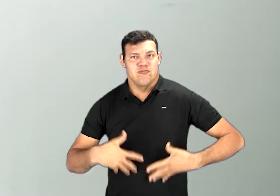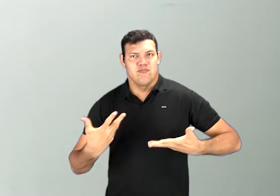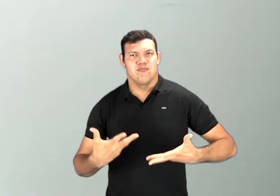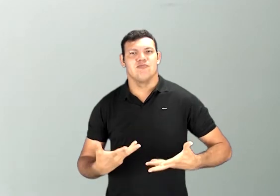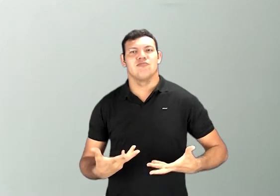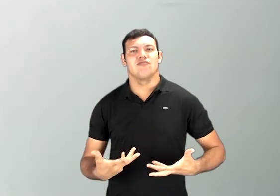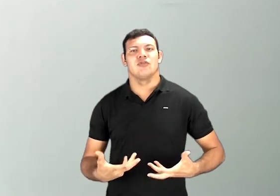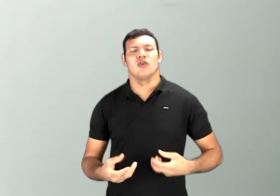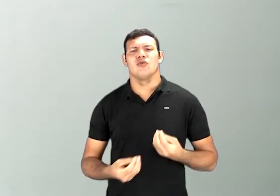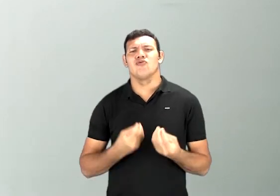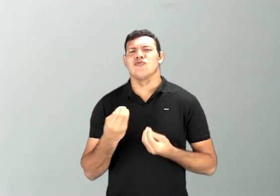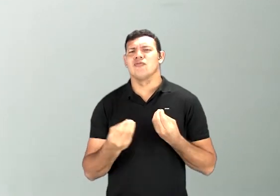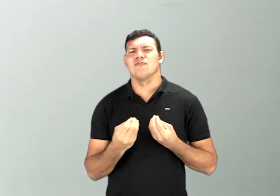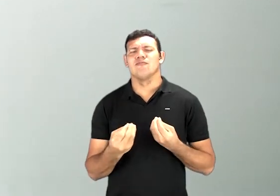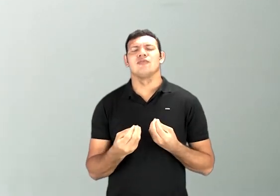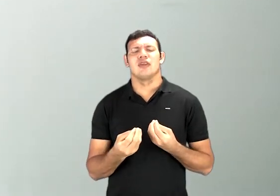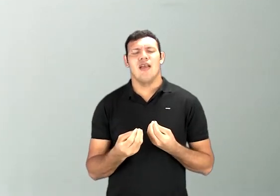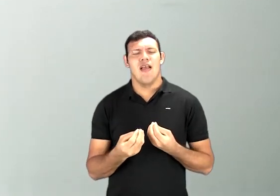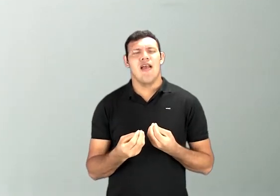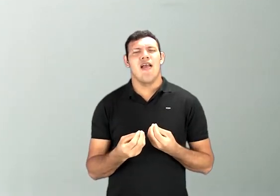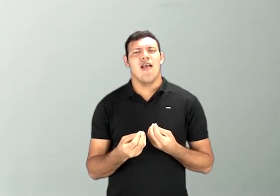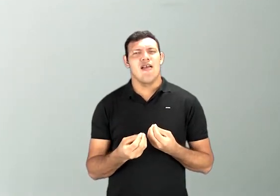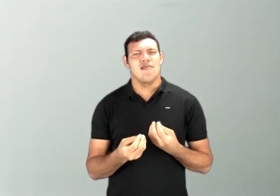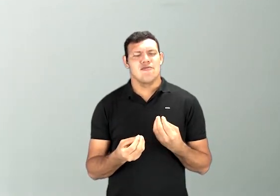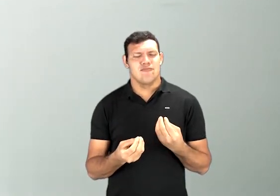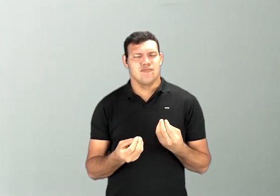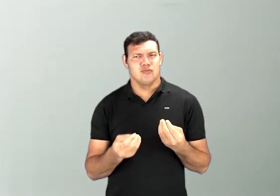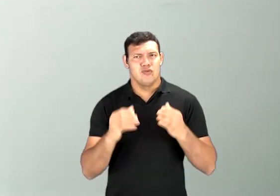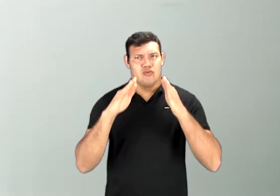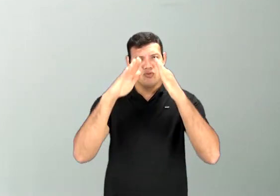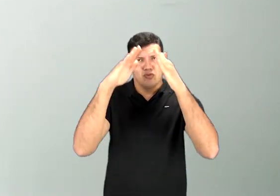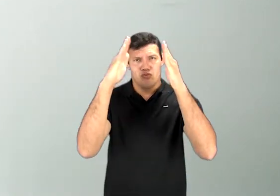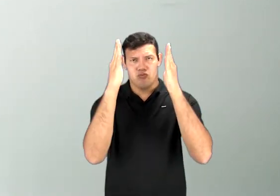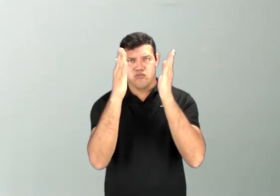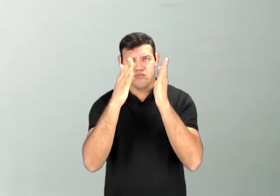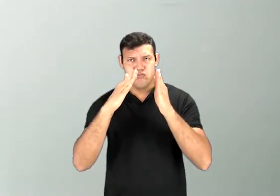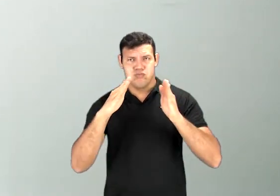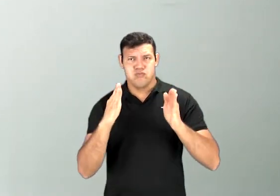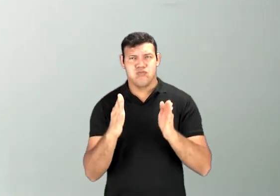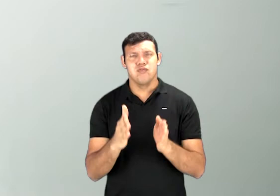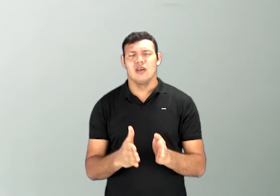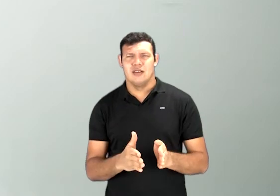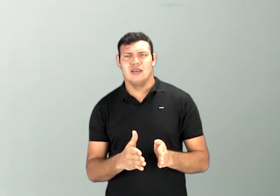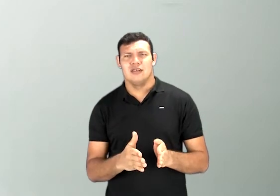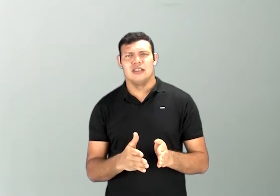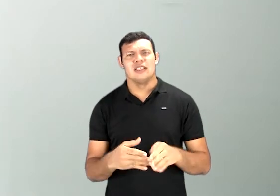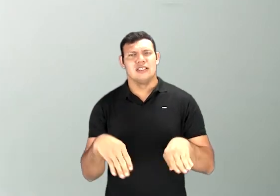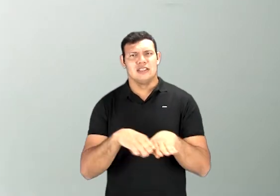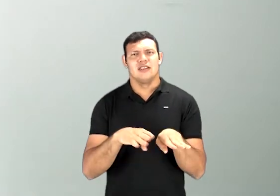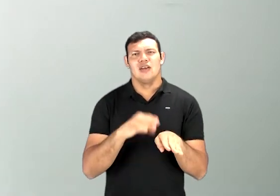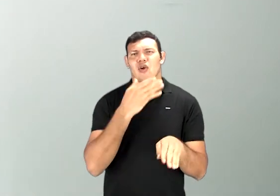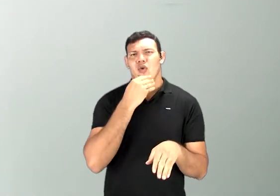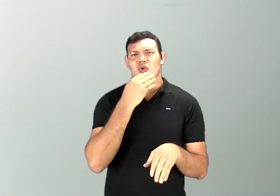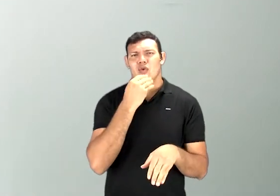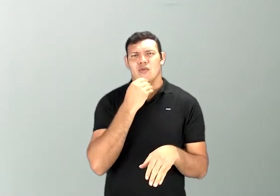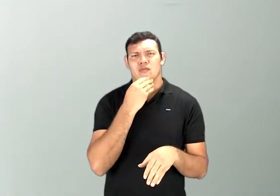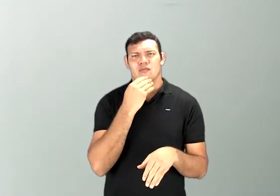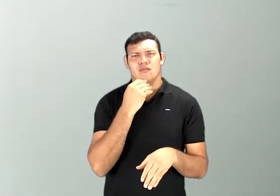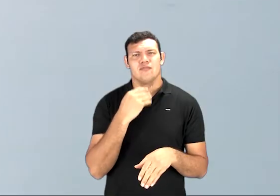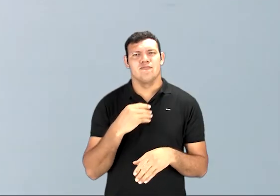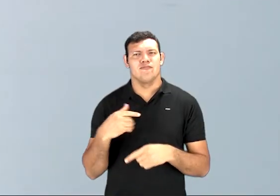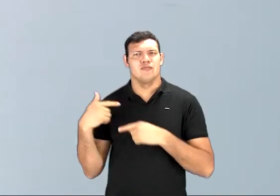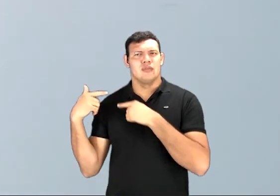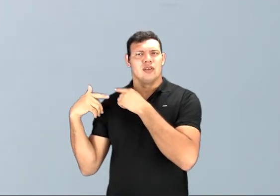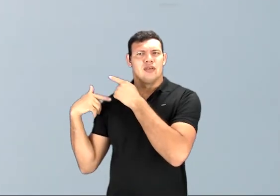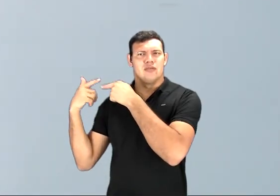eles estavam relendo as formas dos homens primitivos também de fazer arte, tá? O